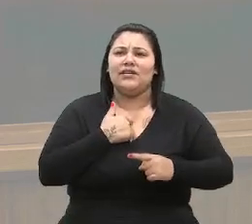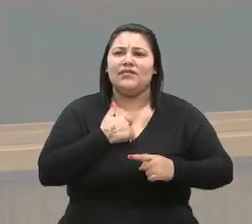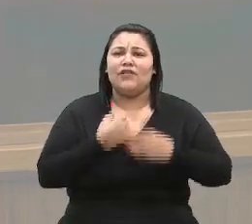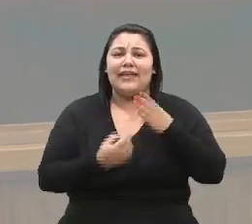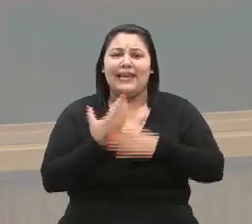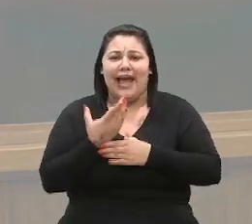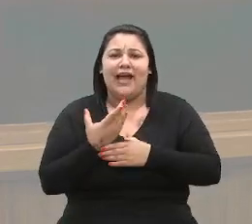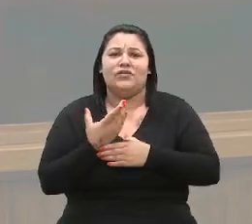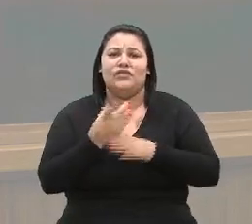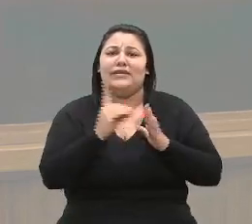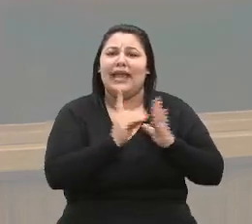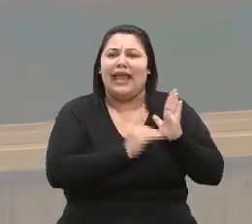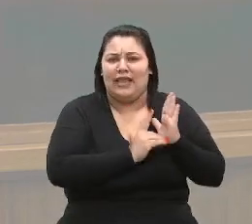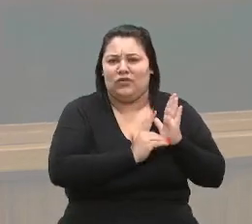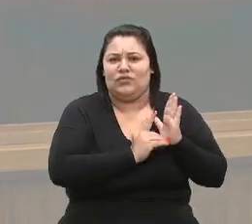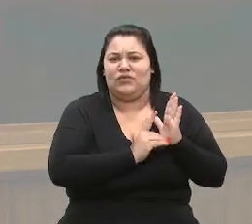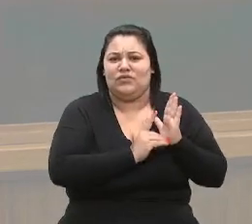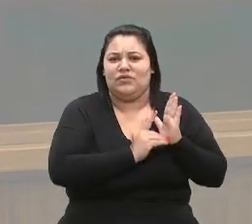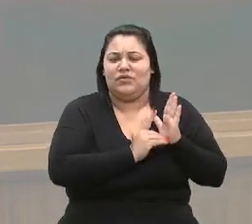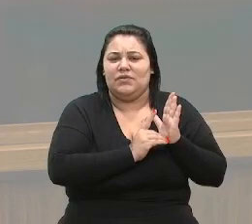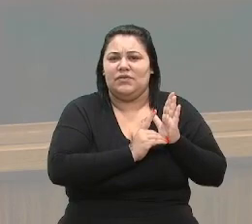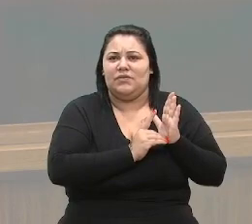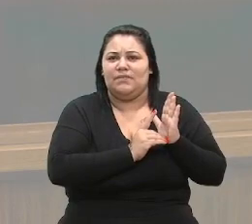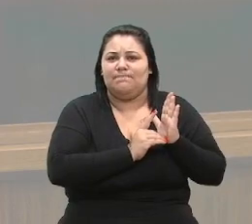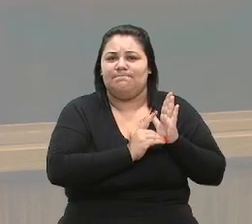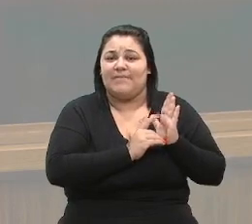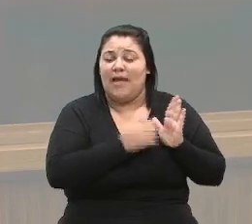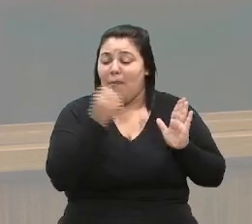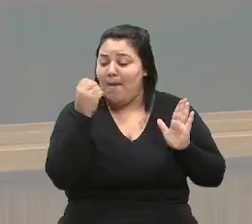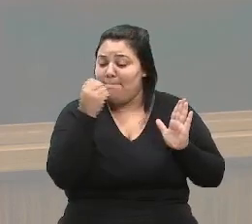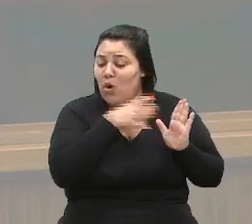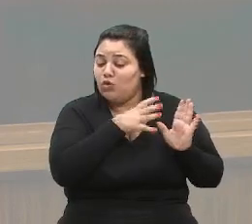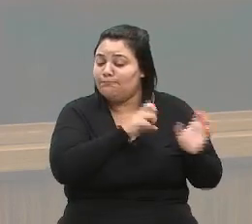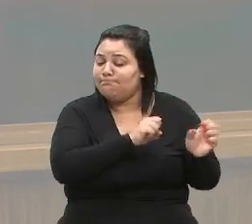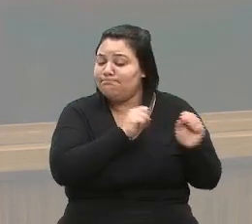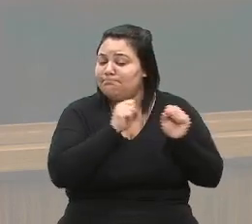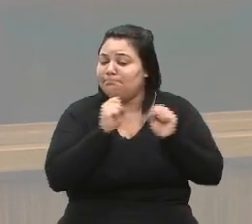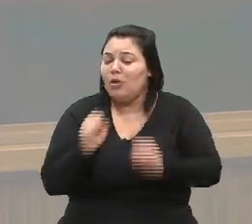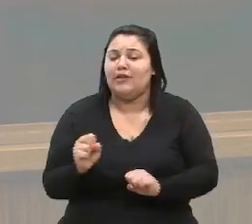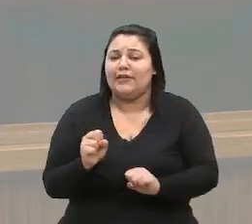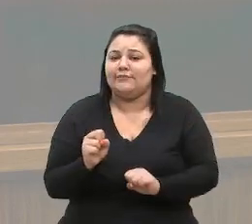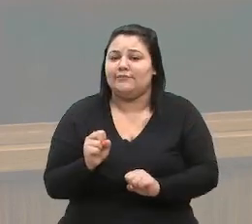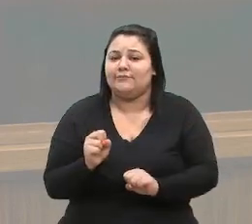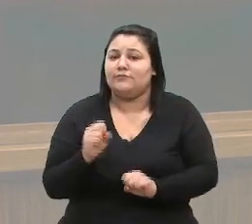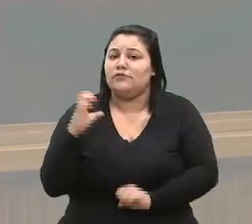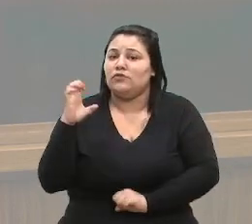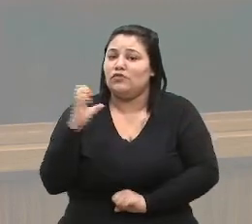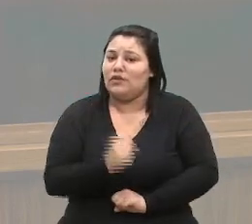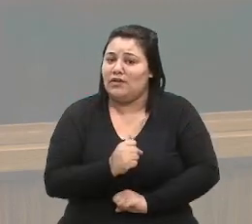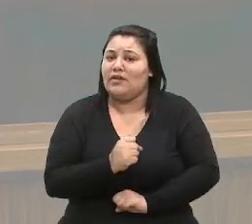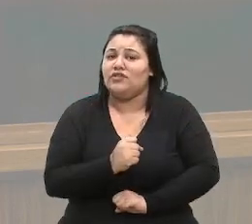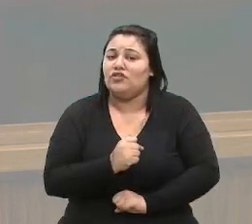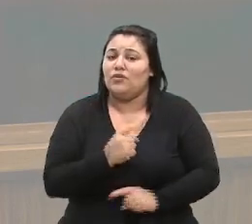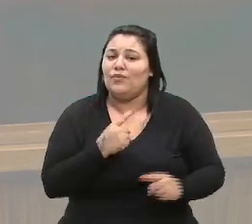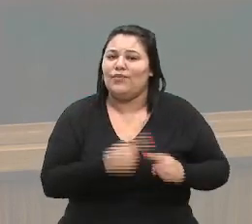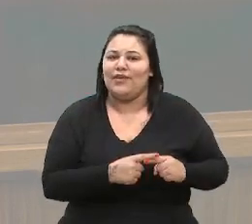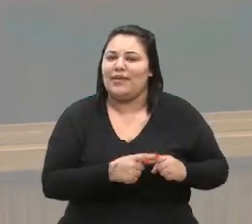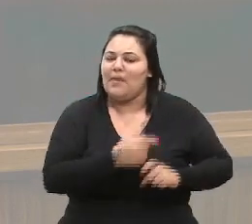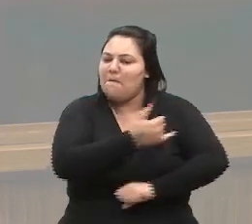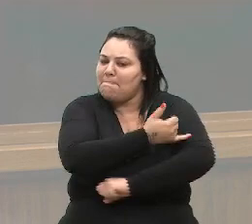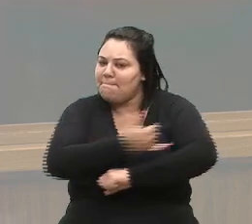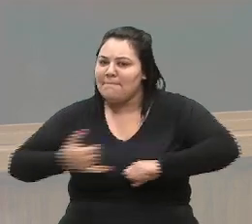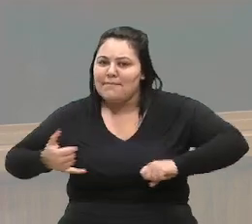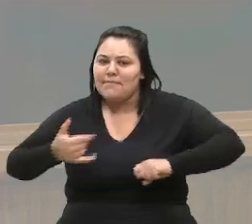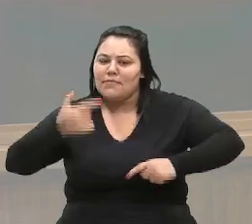uma forma de abuso de poder do governador, porque não passou pelo debate na